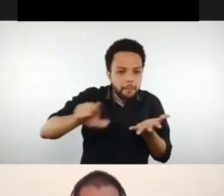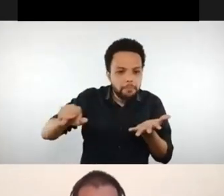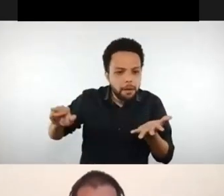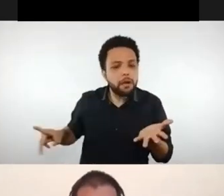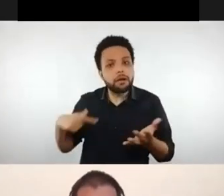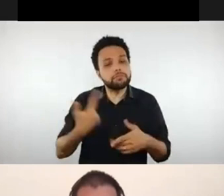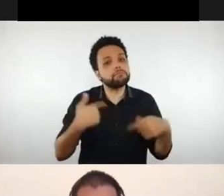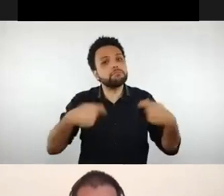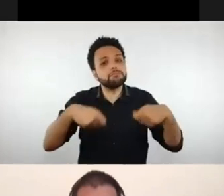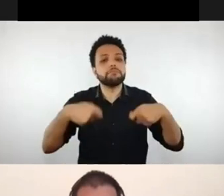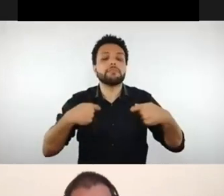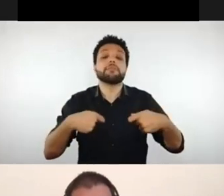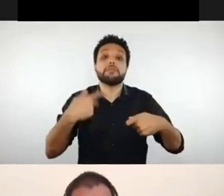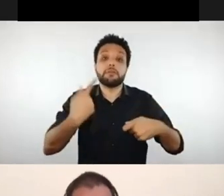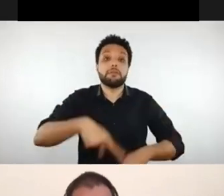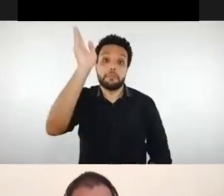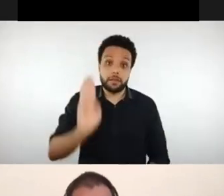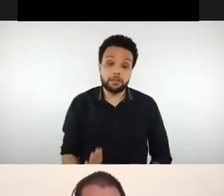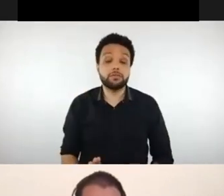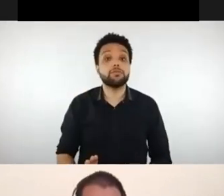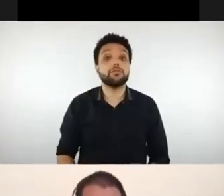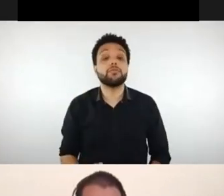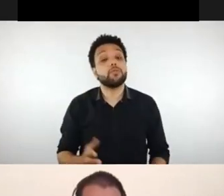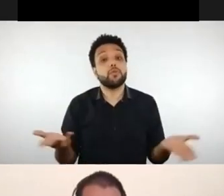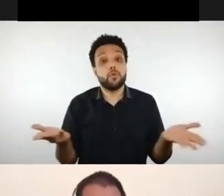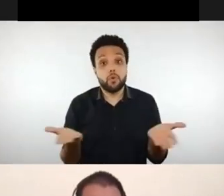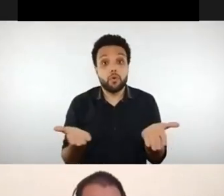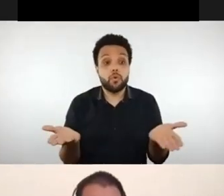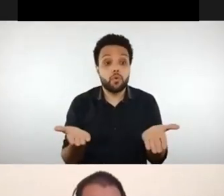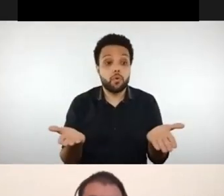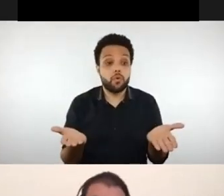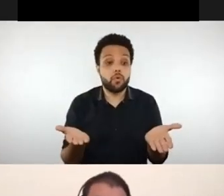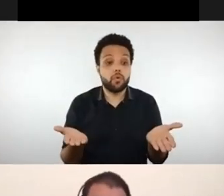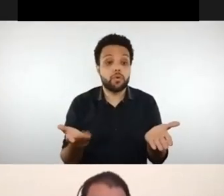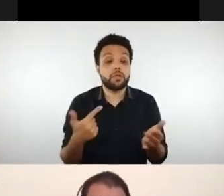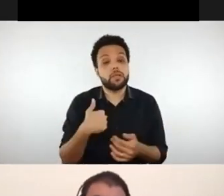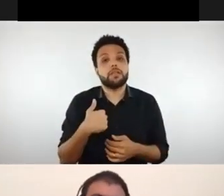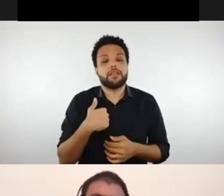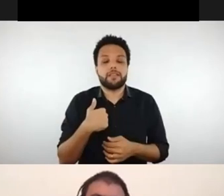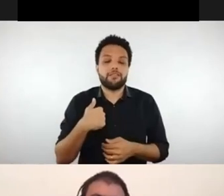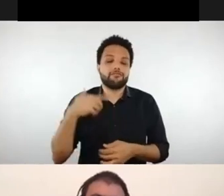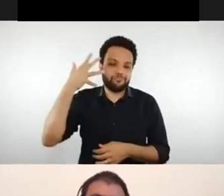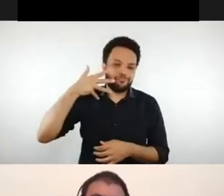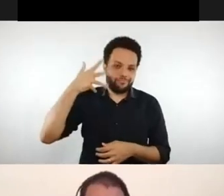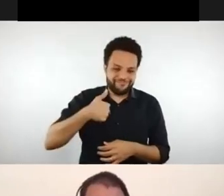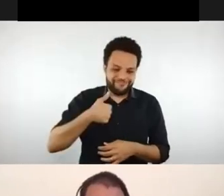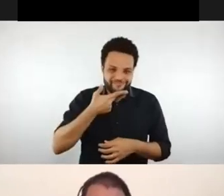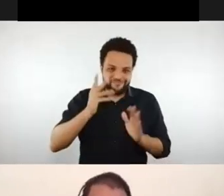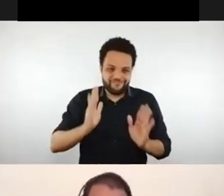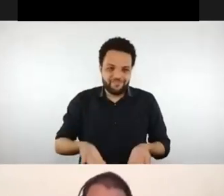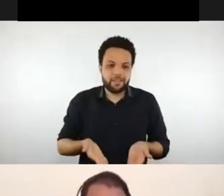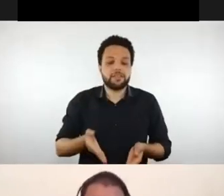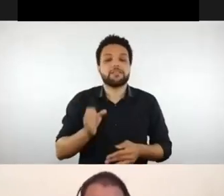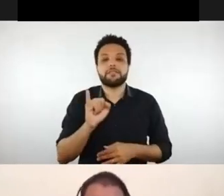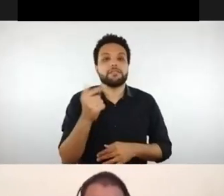nesse sentido no Brasil hoje. Né? Então, você não tem os fundos. E o que é o que eu falei na minha fala. E não ter o fundo, você